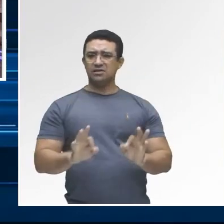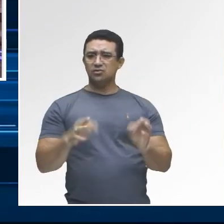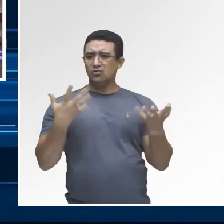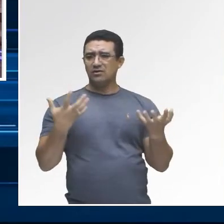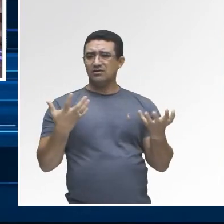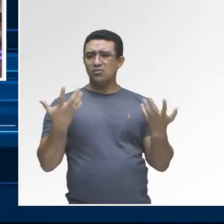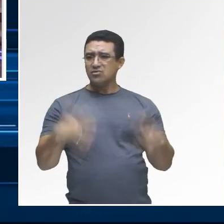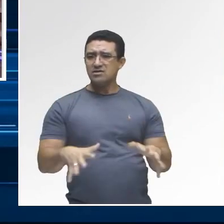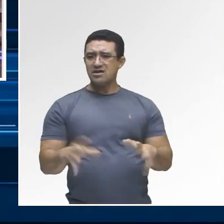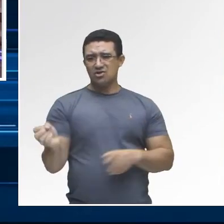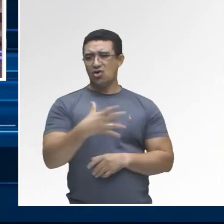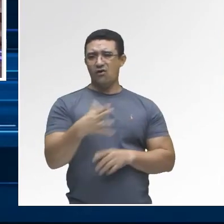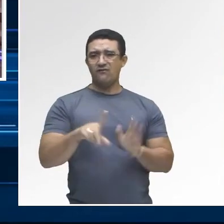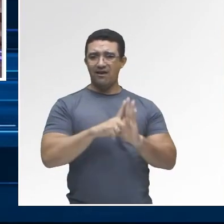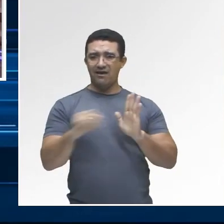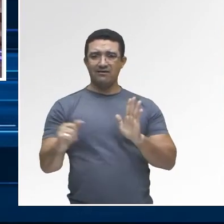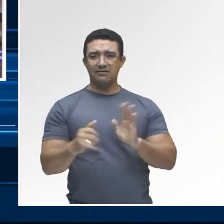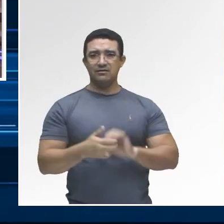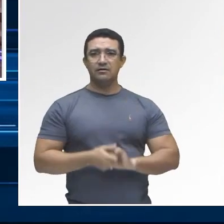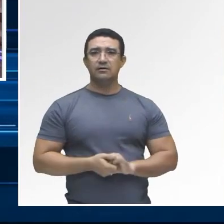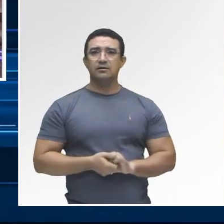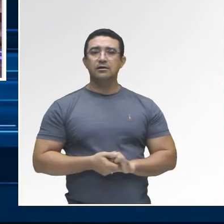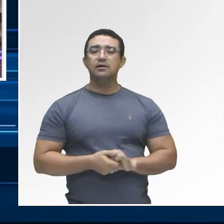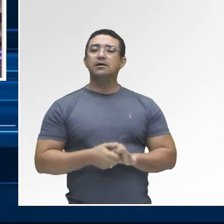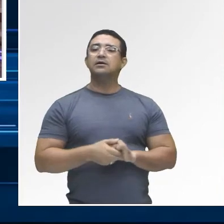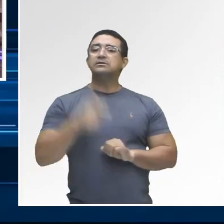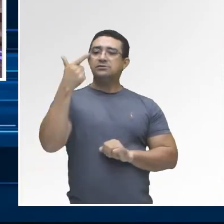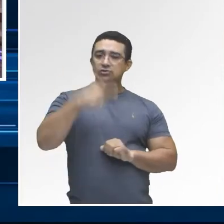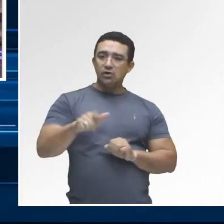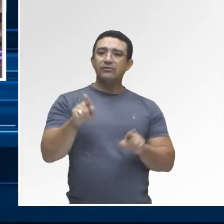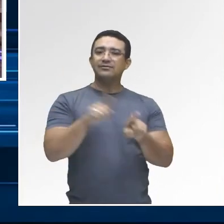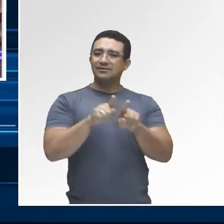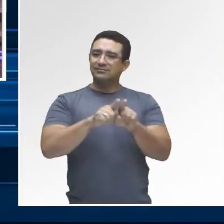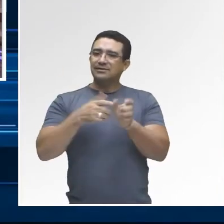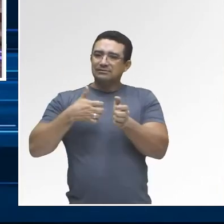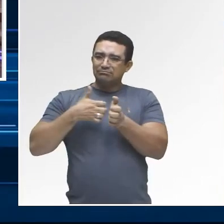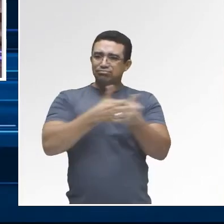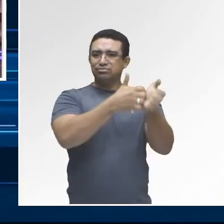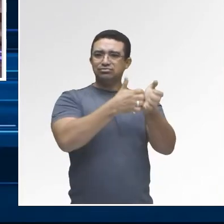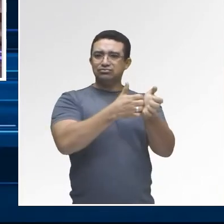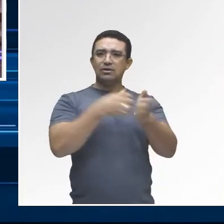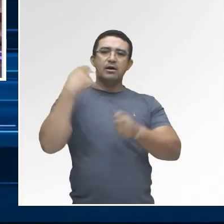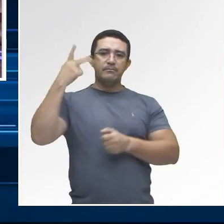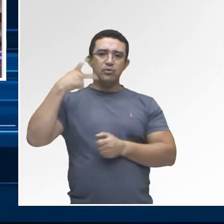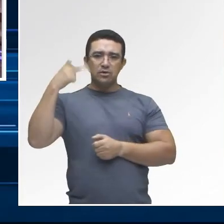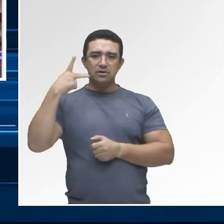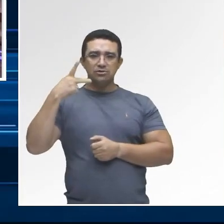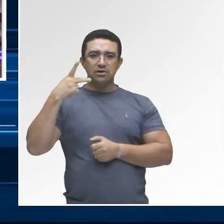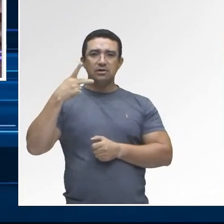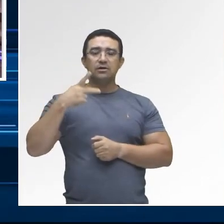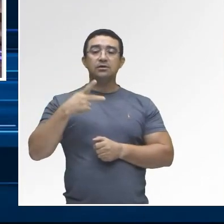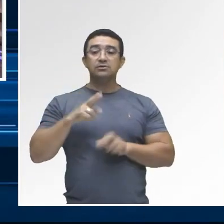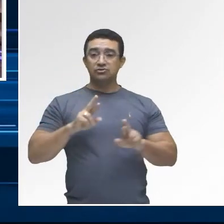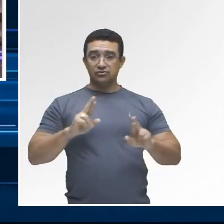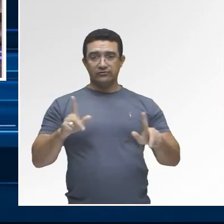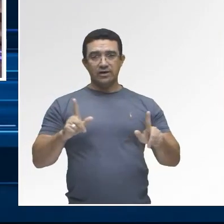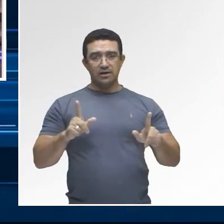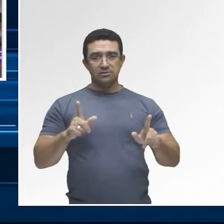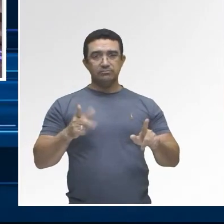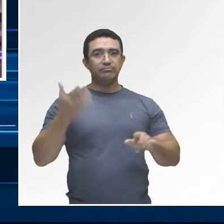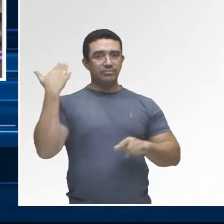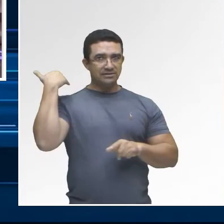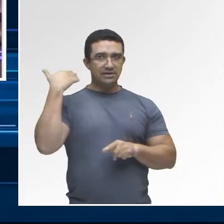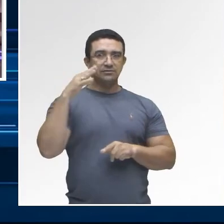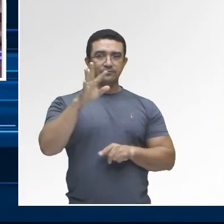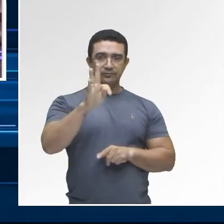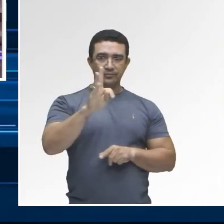para eles. Aí, mais uma vez, a gente vai ter a perseguição política, dessa vez, diferente do Tibério, que foi assassinado, o Caio